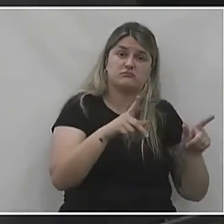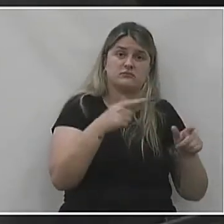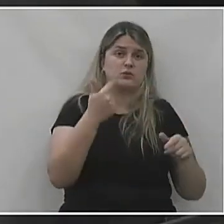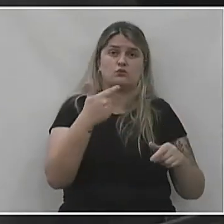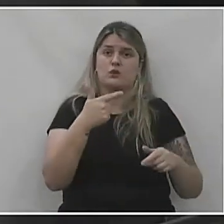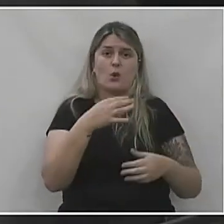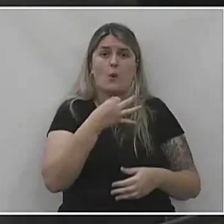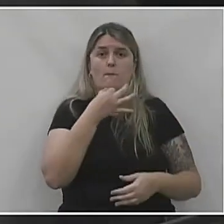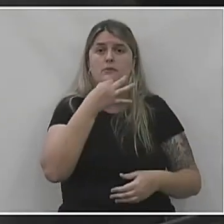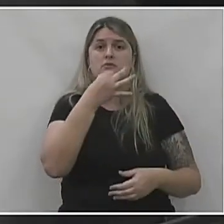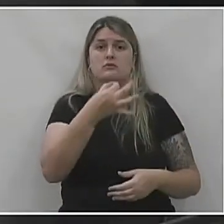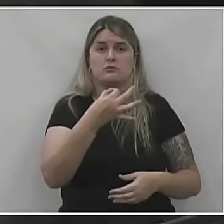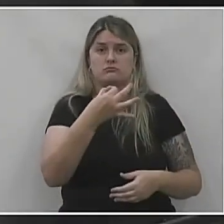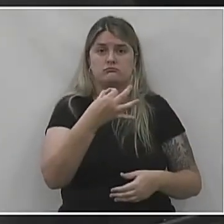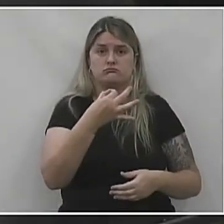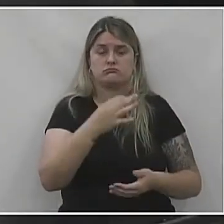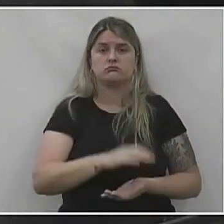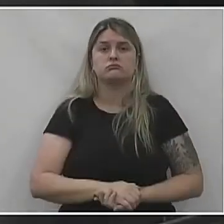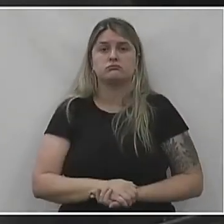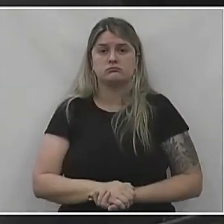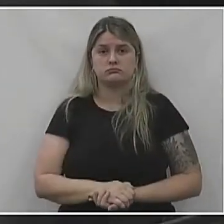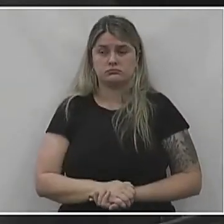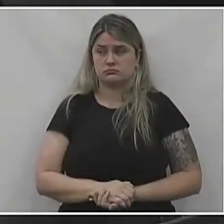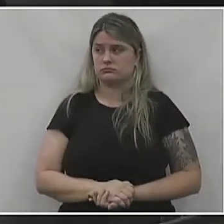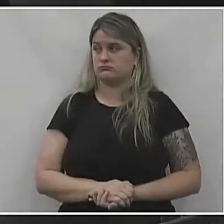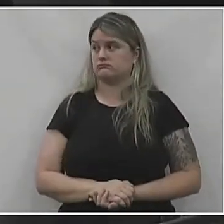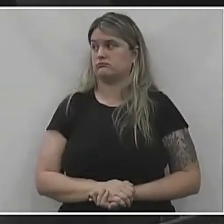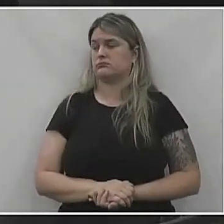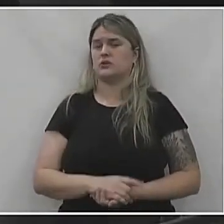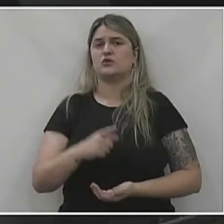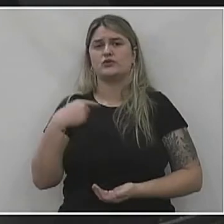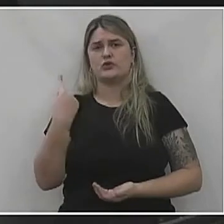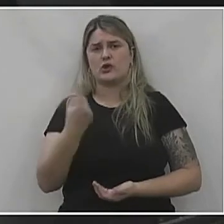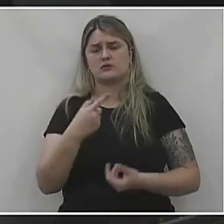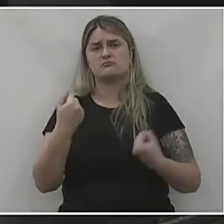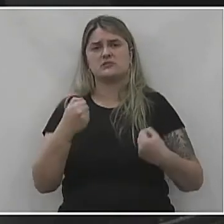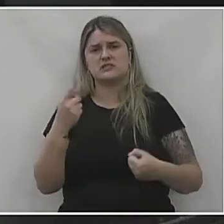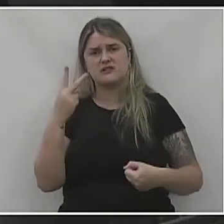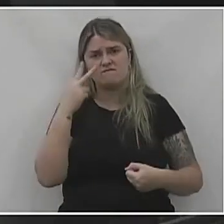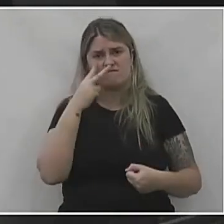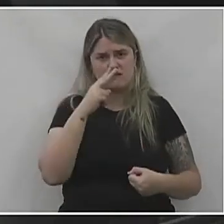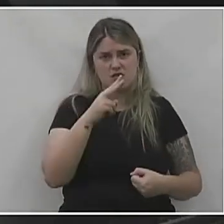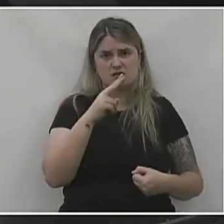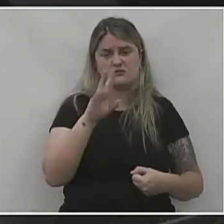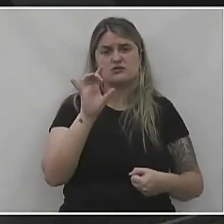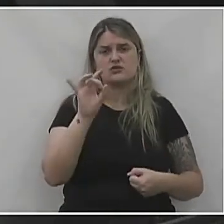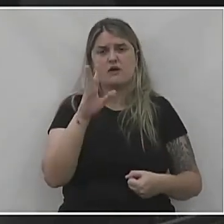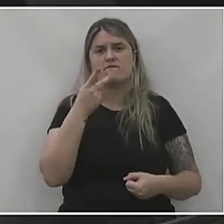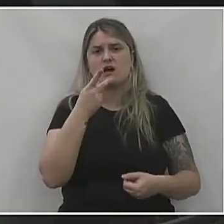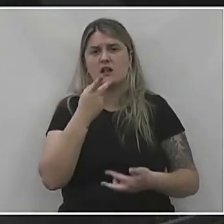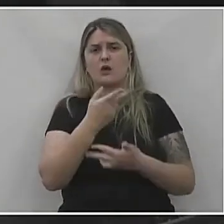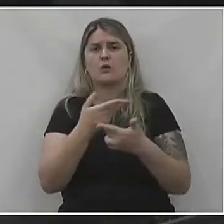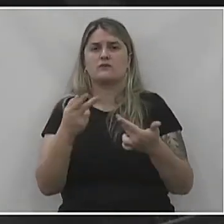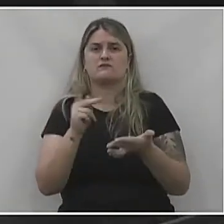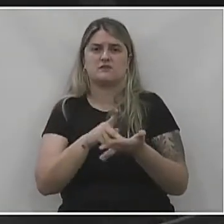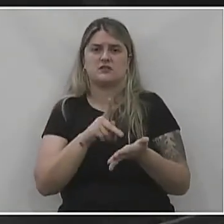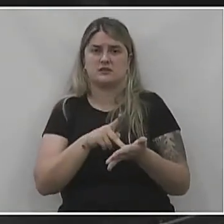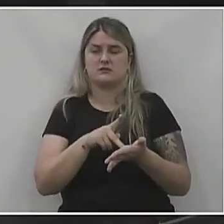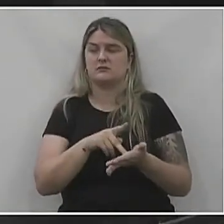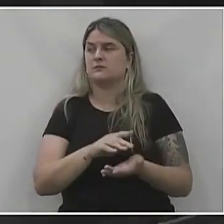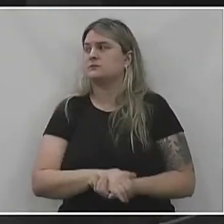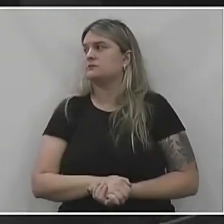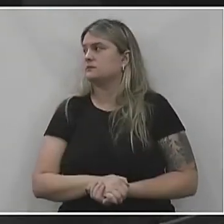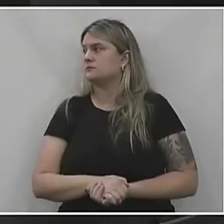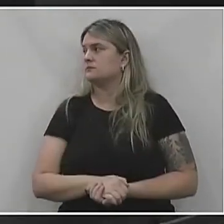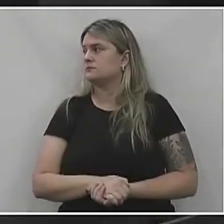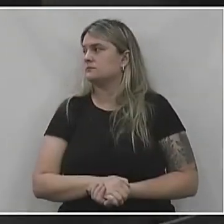uma posição bom Então temos que rever essa questão que só falamos apenas as verdades